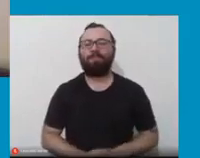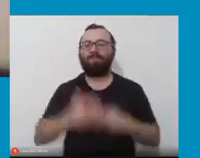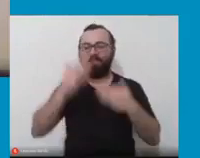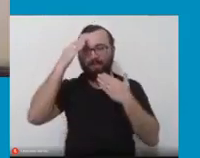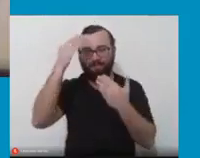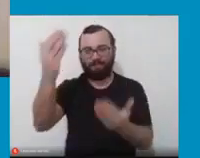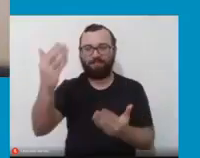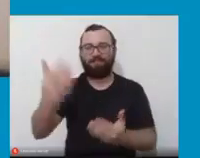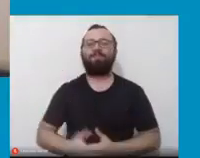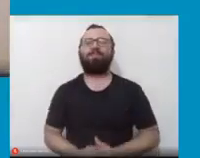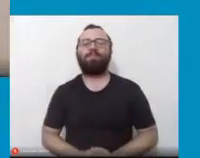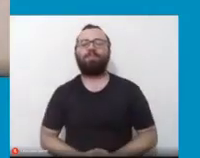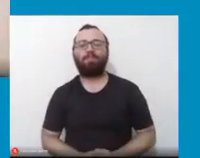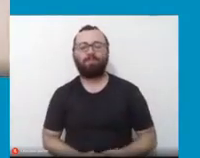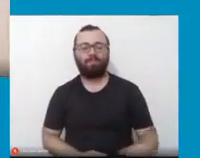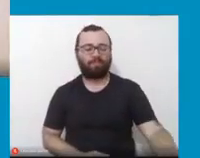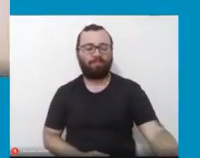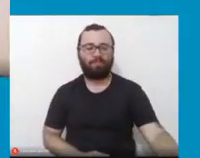então, gente.